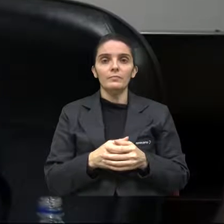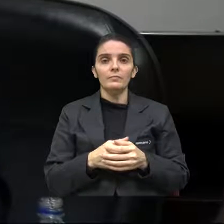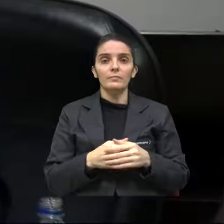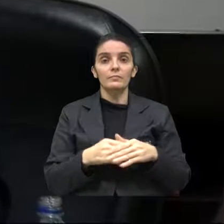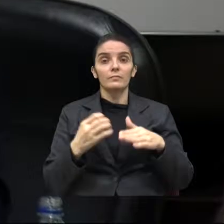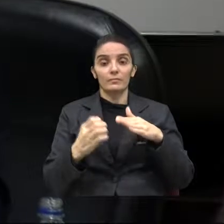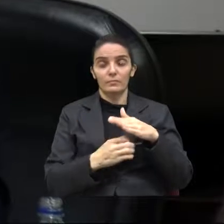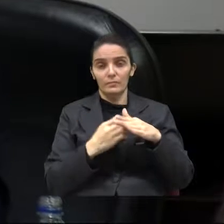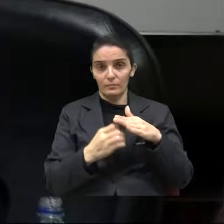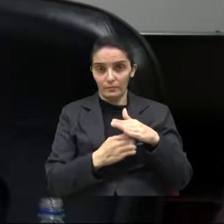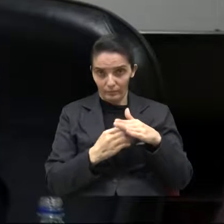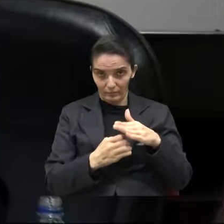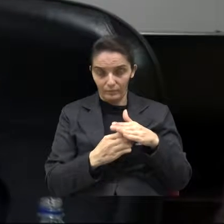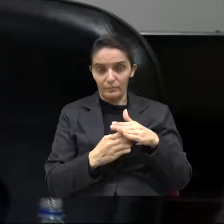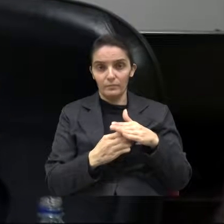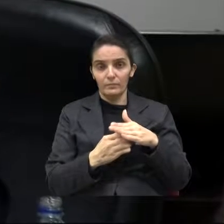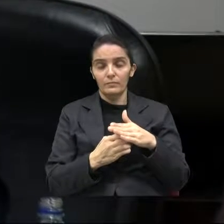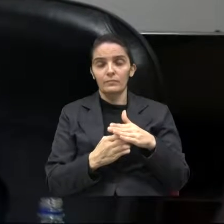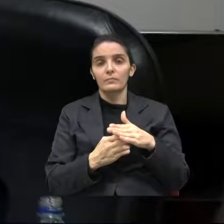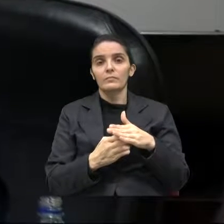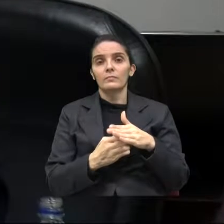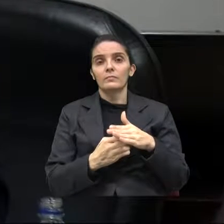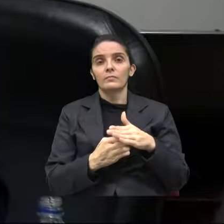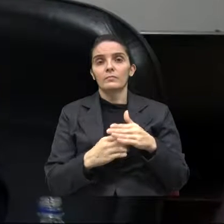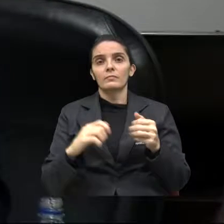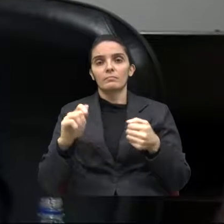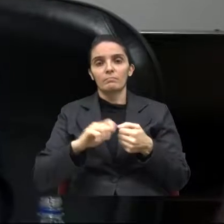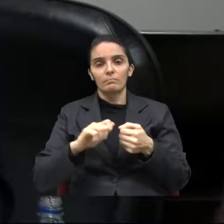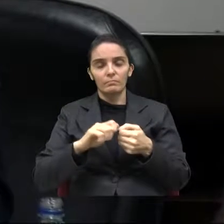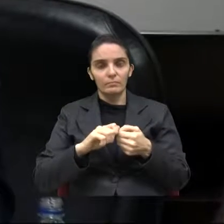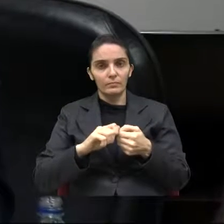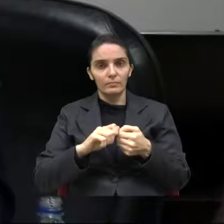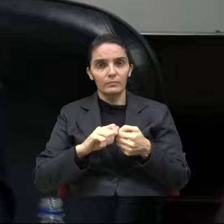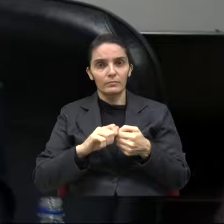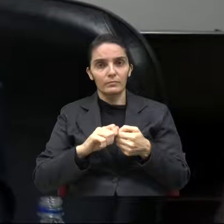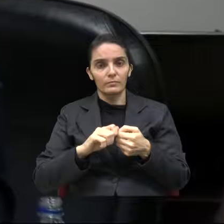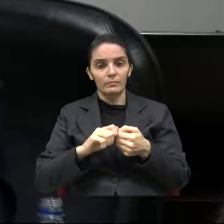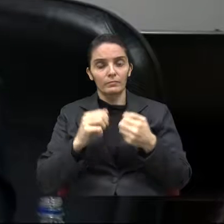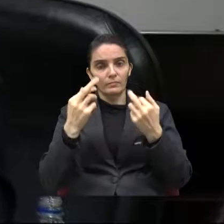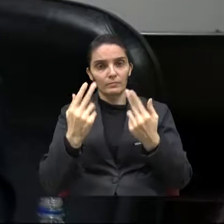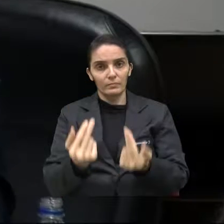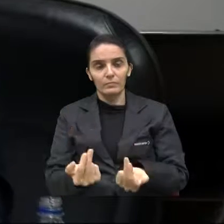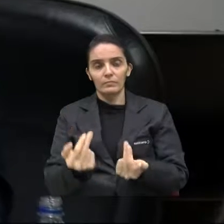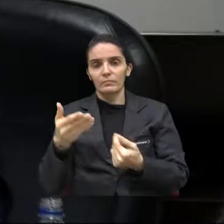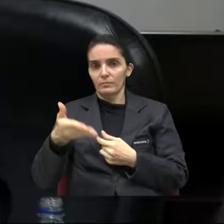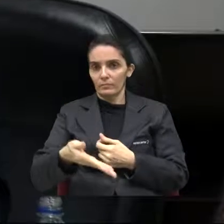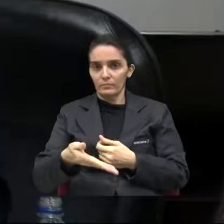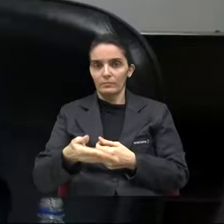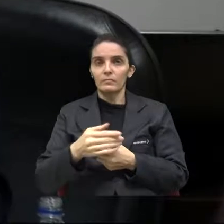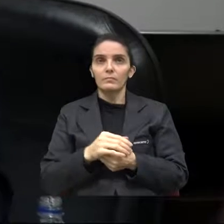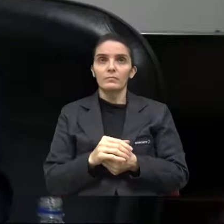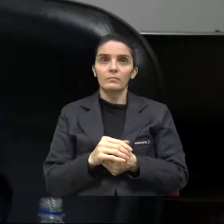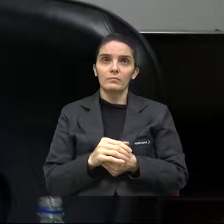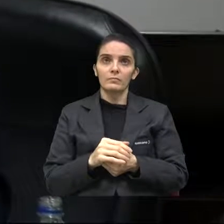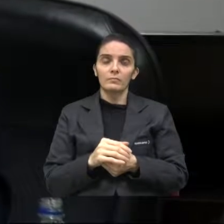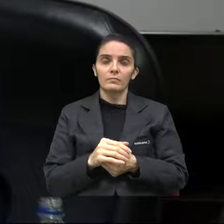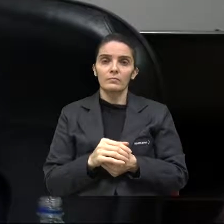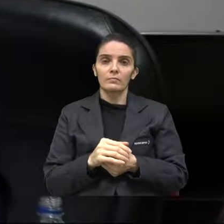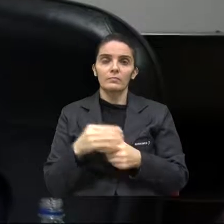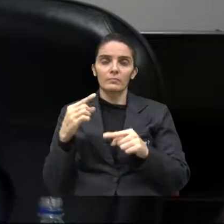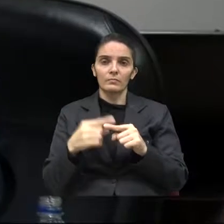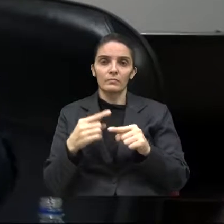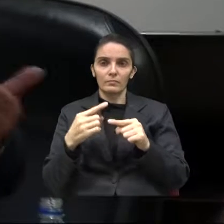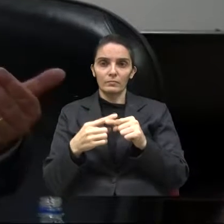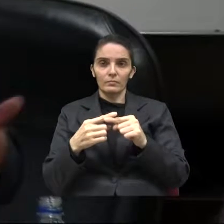empreendimentos, digamos assim, arrojados como esse. Porque, exatamente,